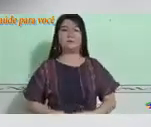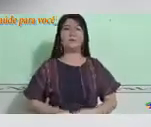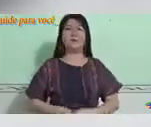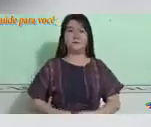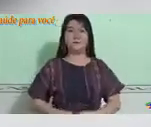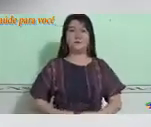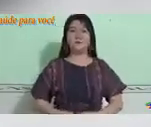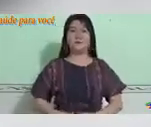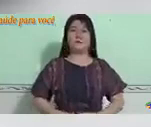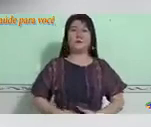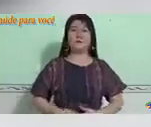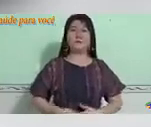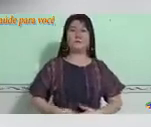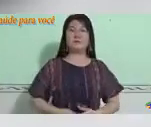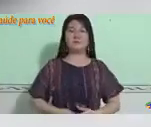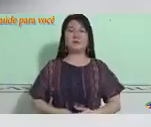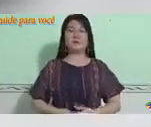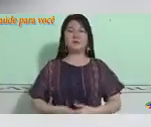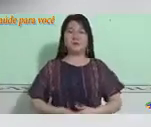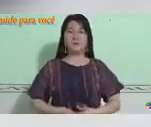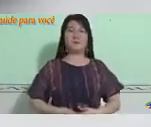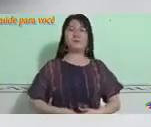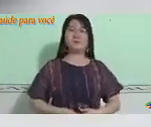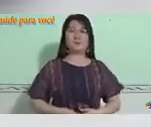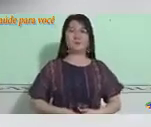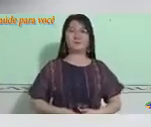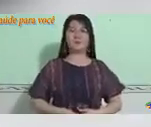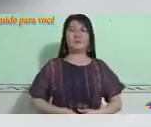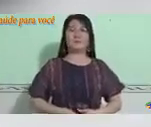multiplicação de células anormais na placenta.